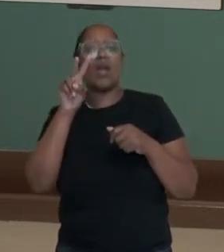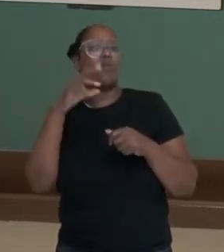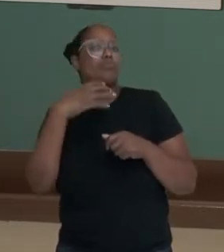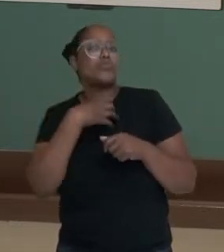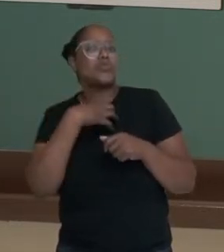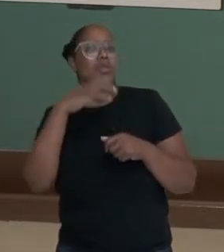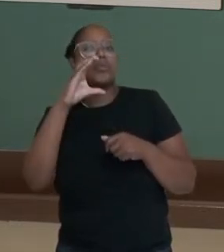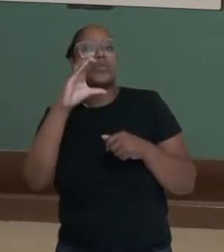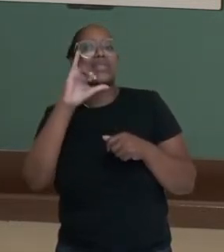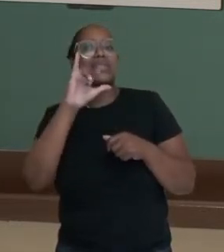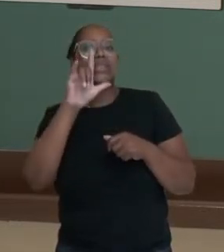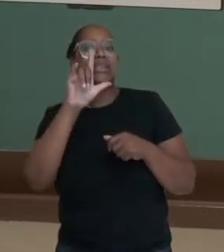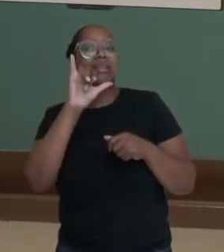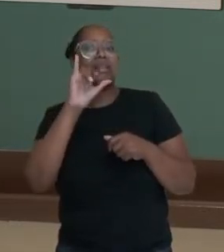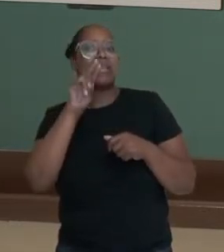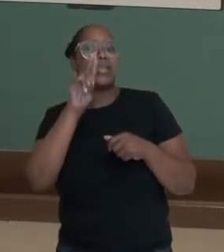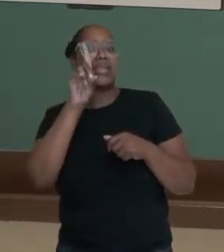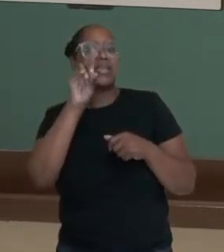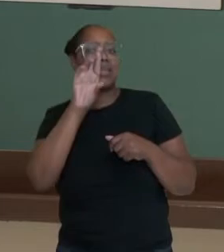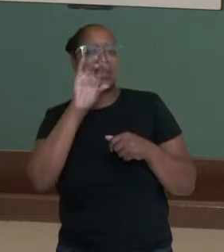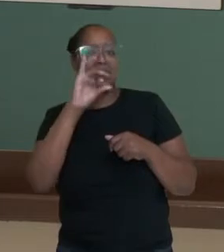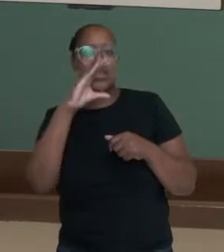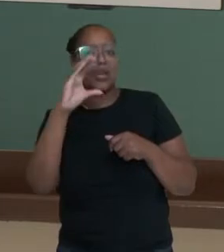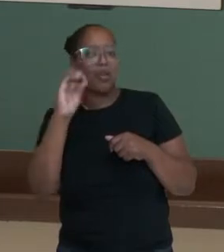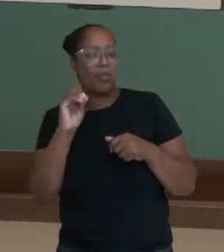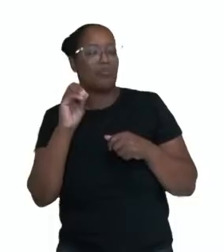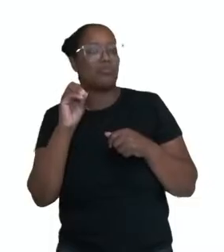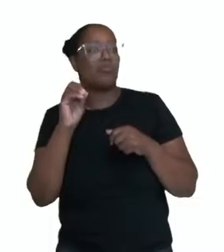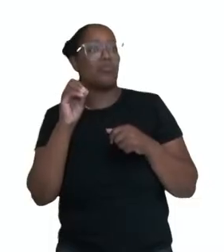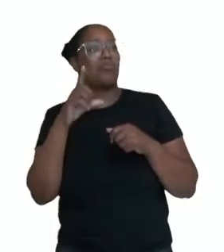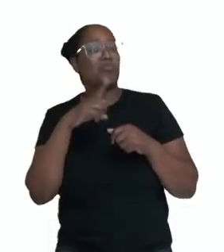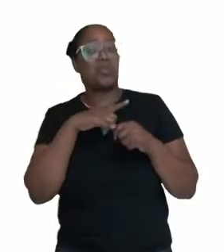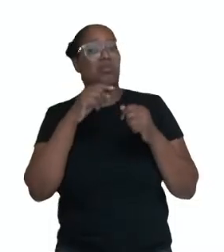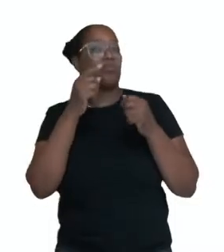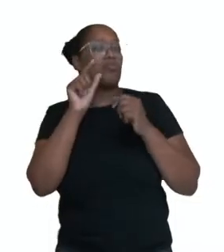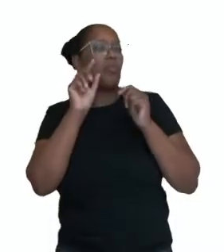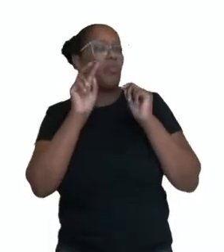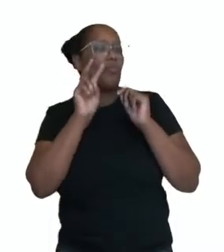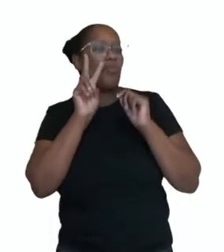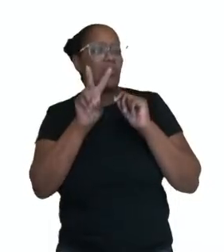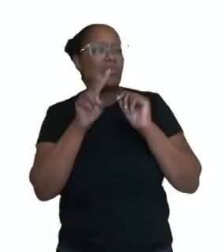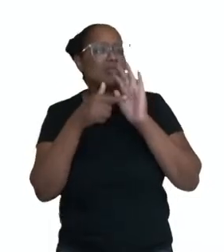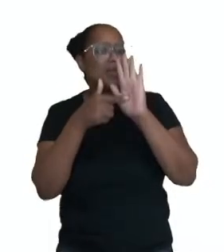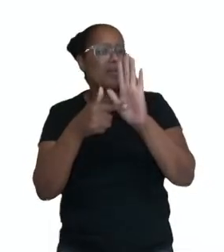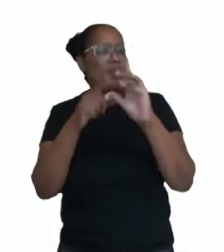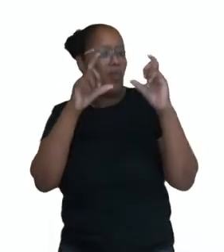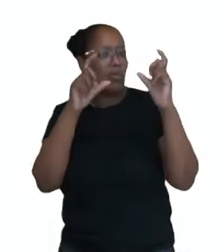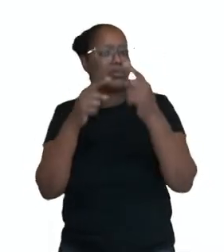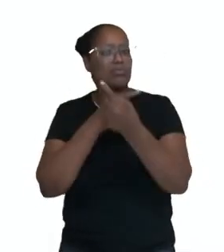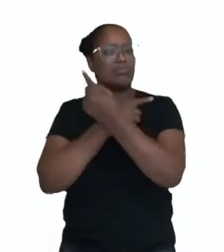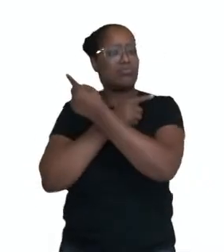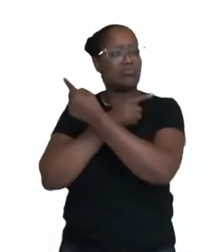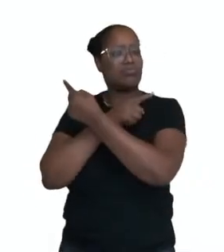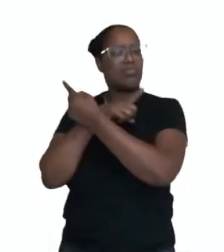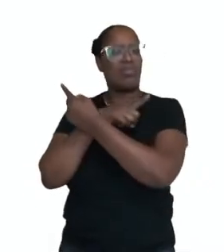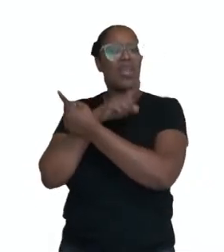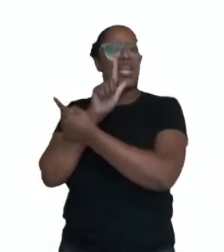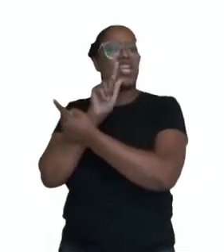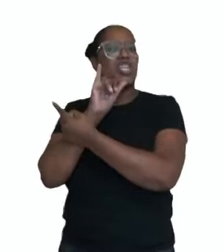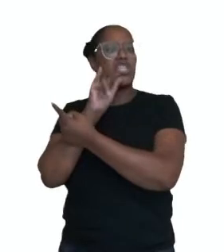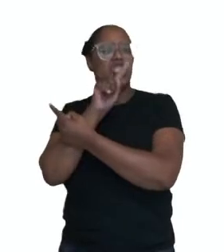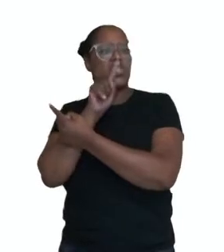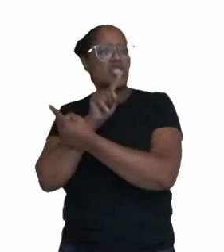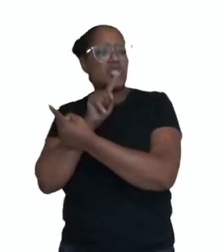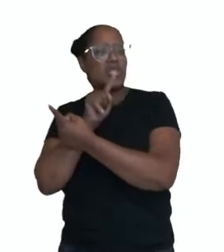Pensa um pouquinho. Vou sugerir alguns aqui. Eu tenho vários objetos aqui, tem, por exemplo, giz, o crayon,